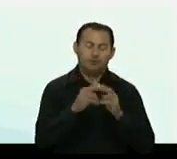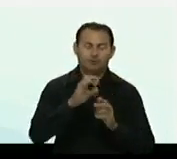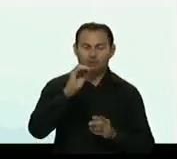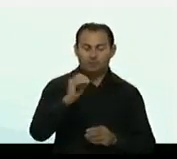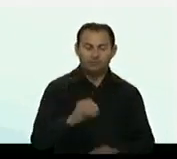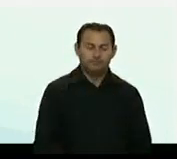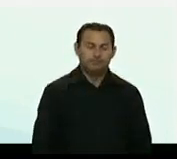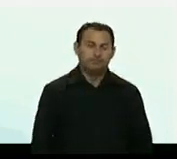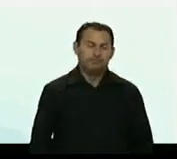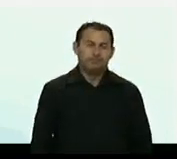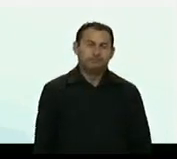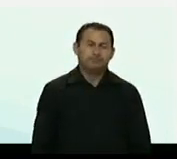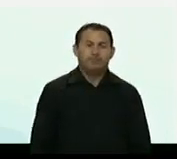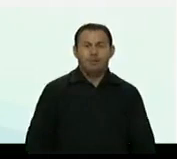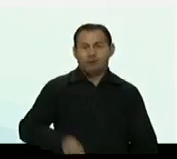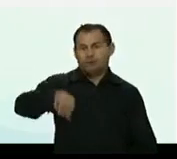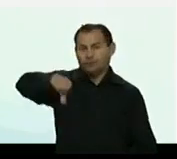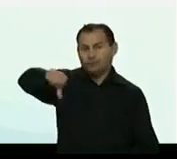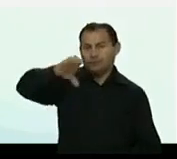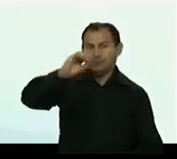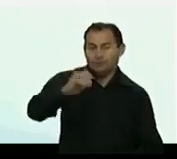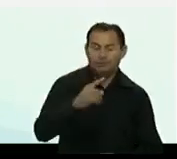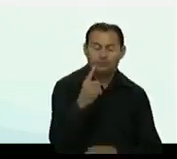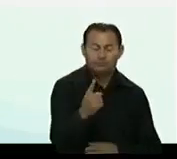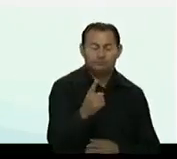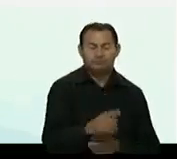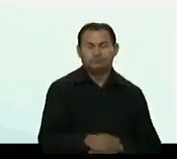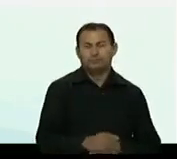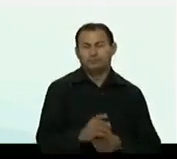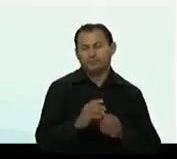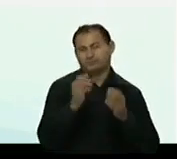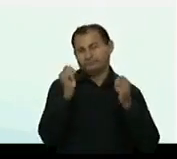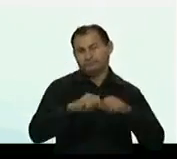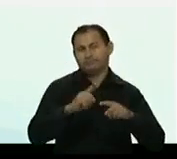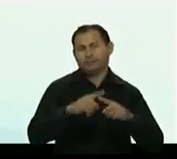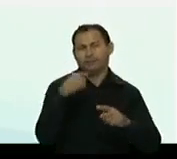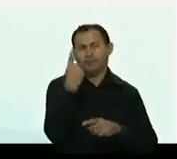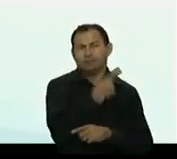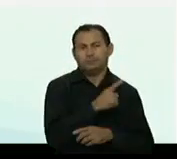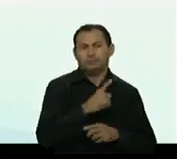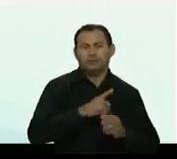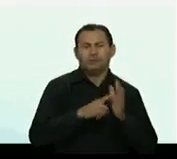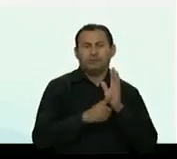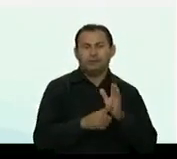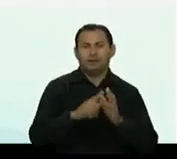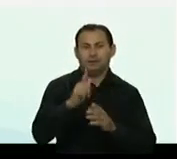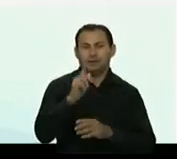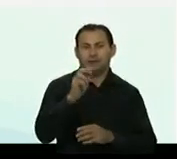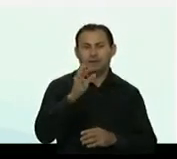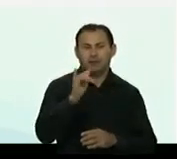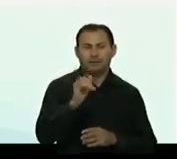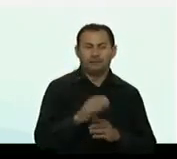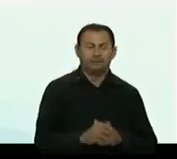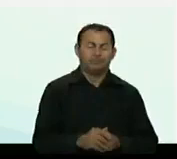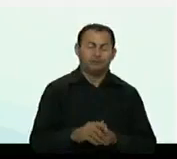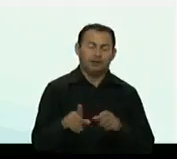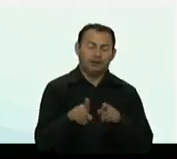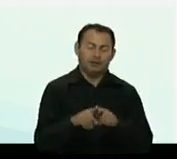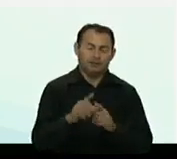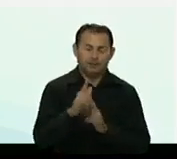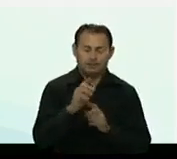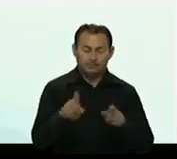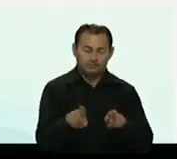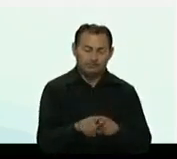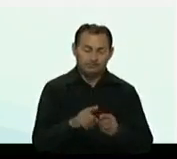0. De 90, 1, e assim sucessivamente. Nós temos a seguinte representação gráfica para uma função seno.